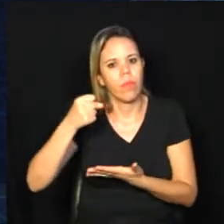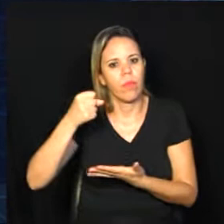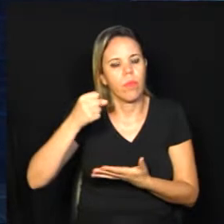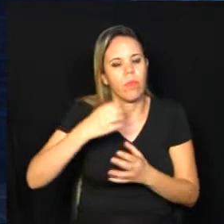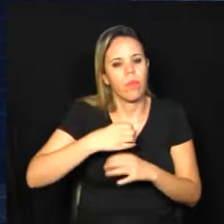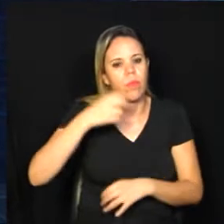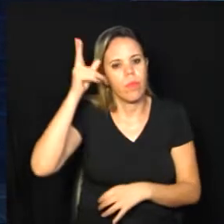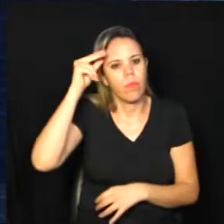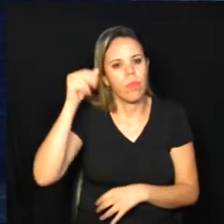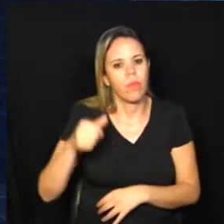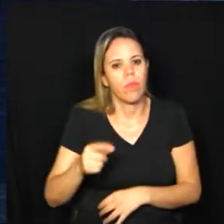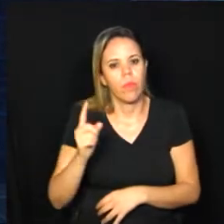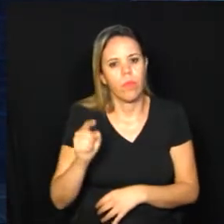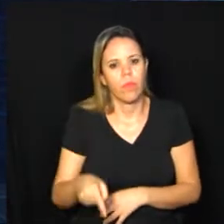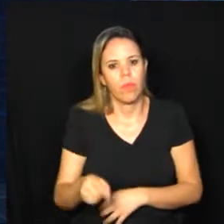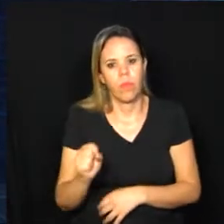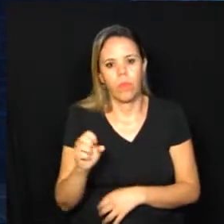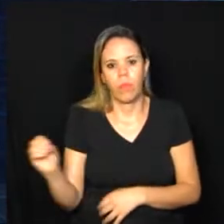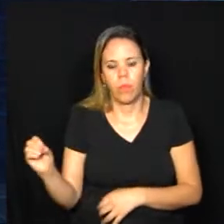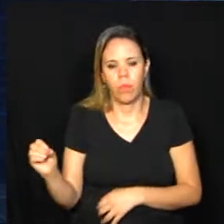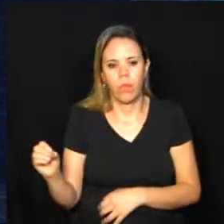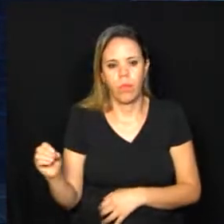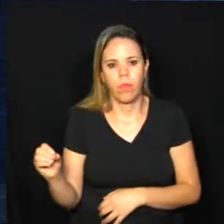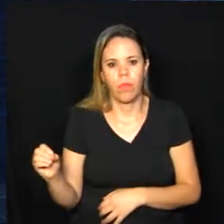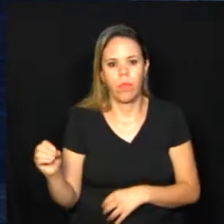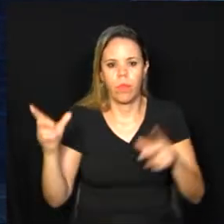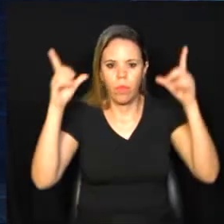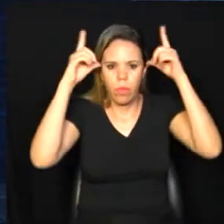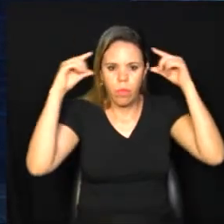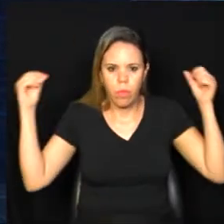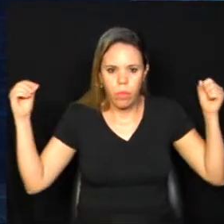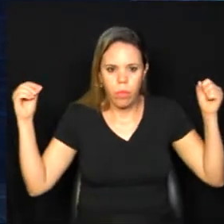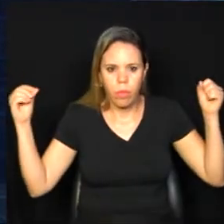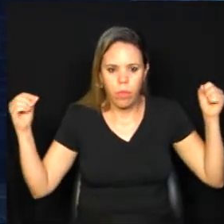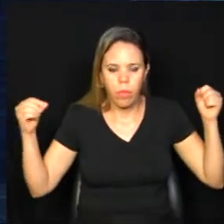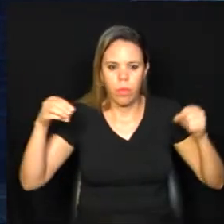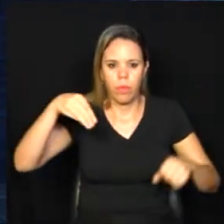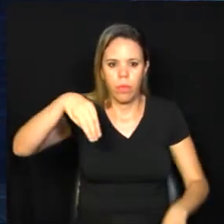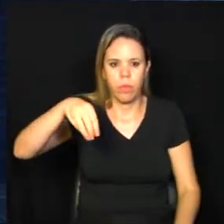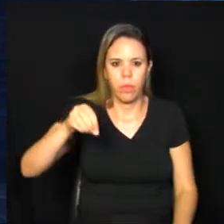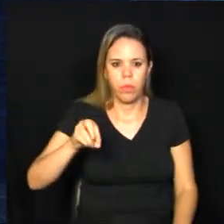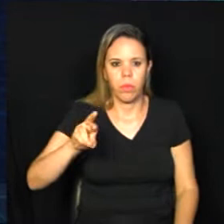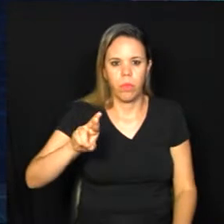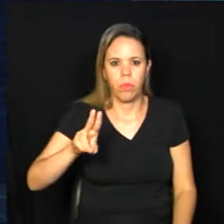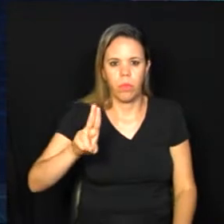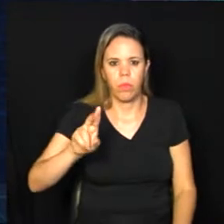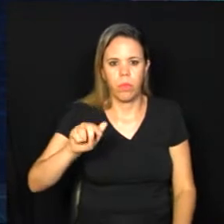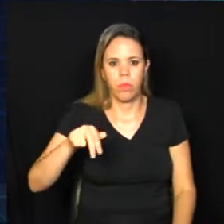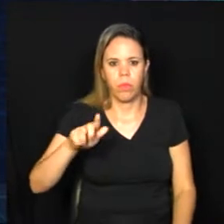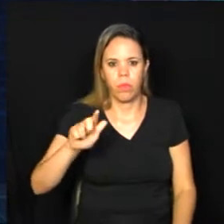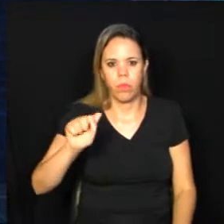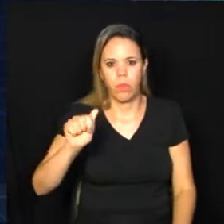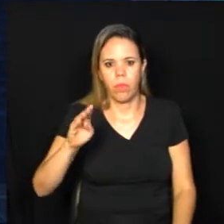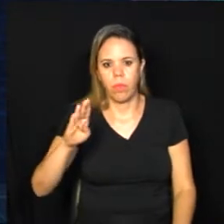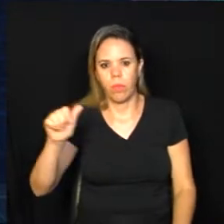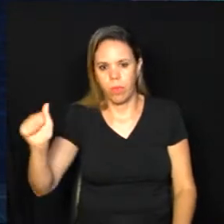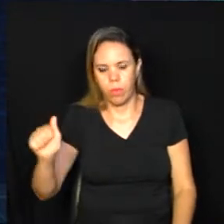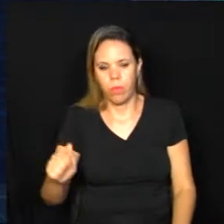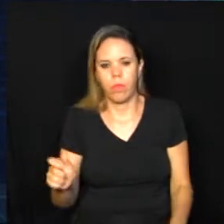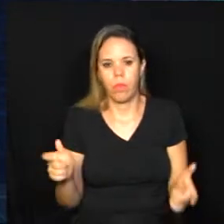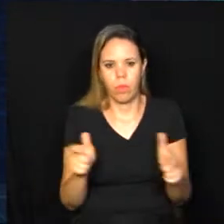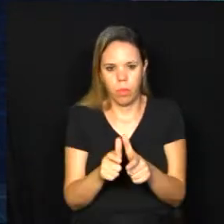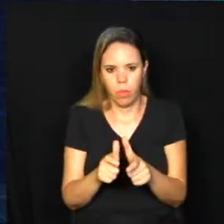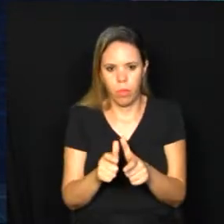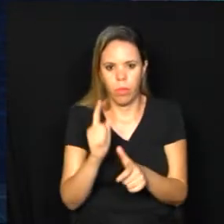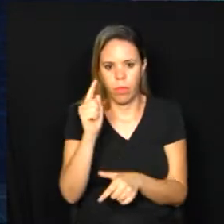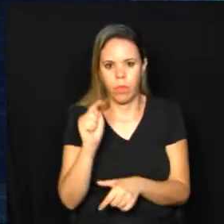Engenheiro Coelho com 1.080 e apenas Olambra e Morungaba continuam sendo os municípios com menos de